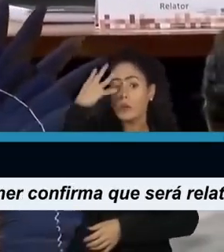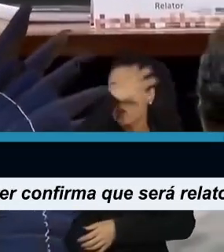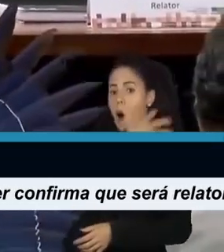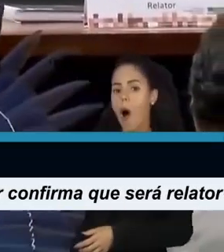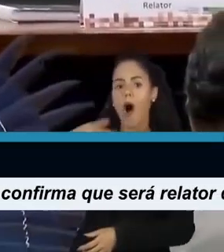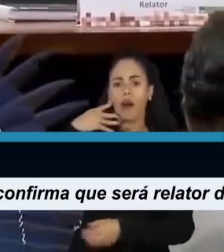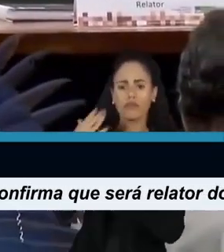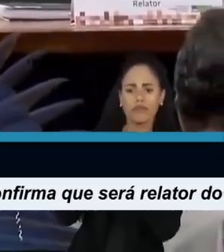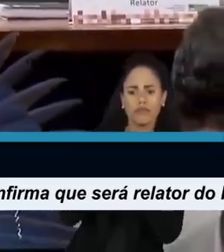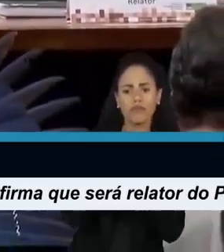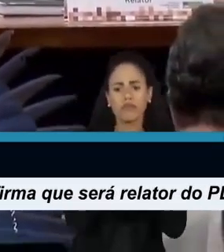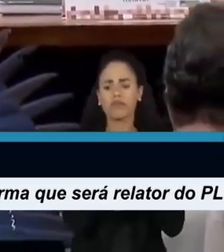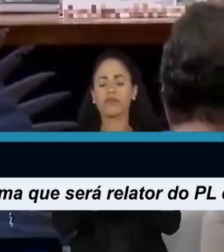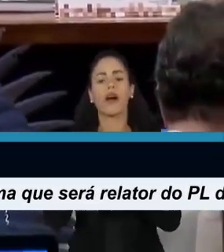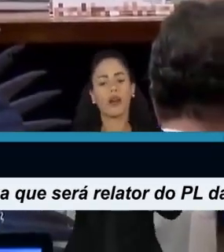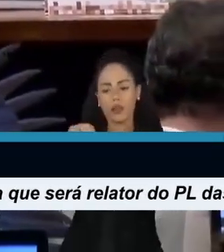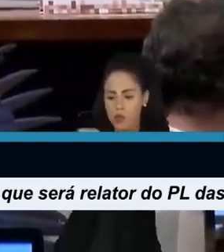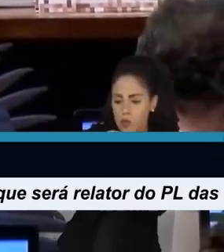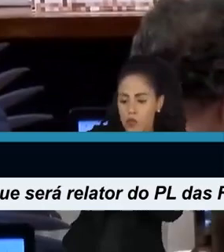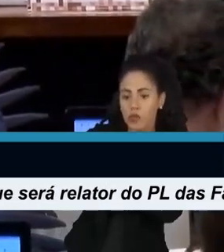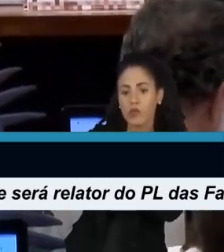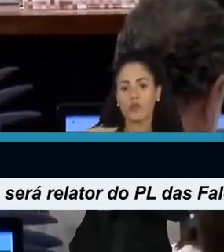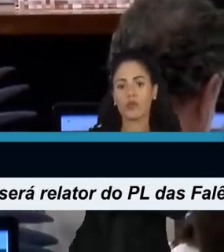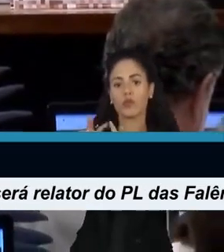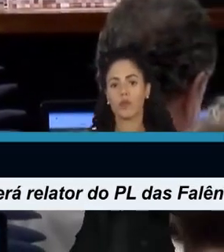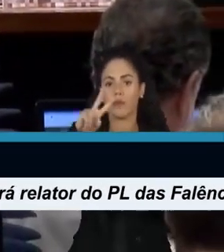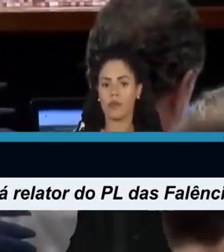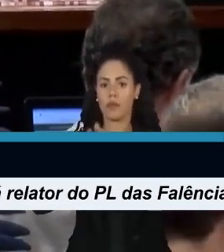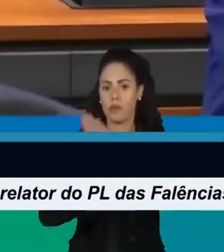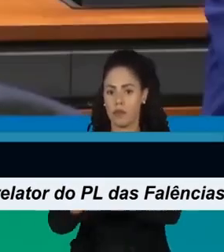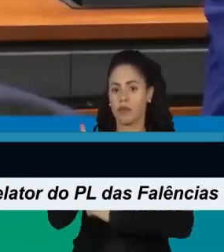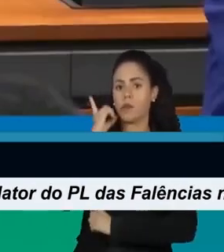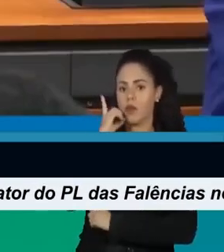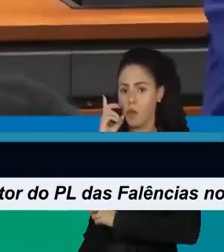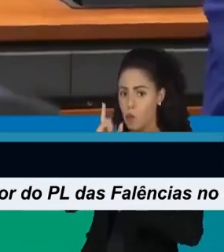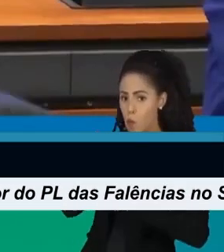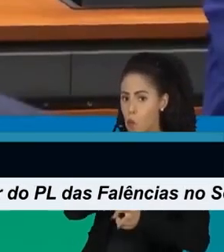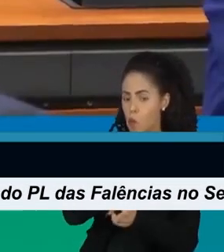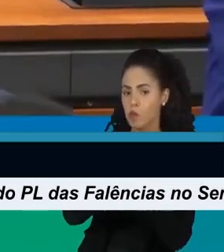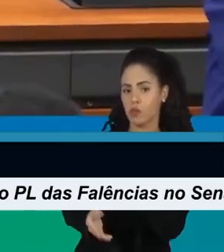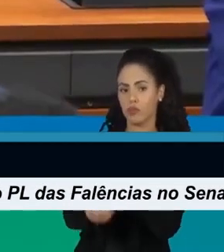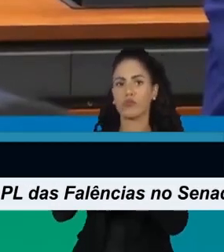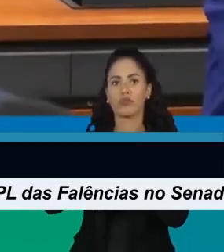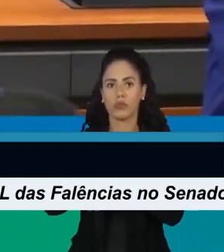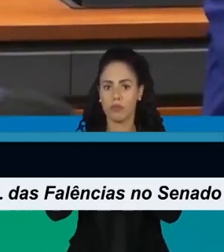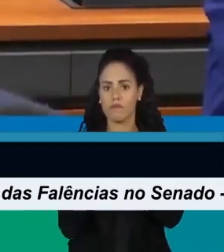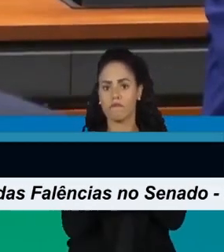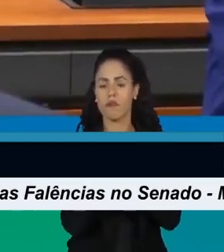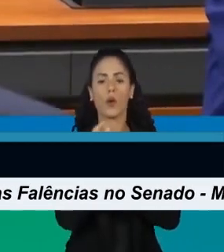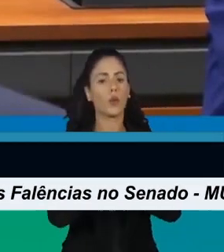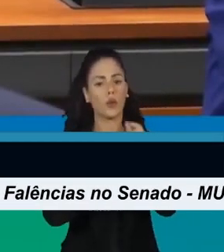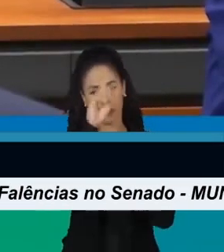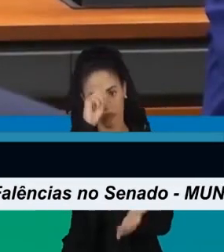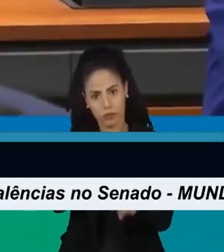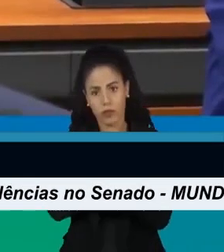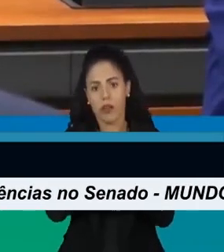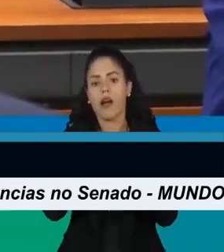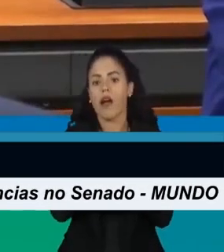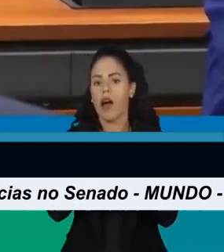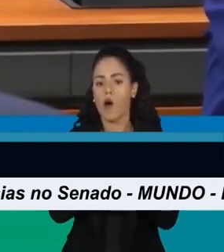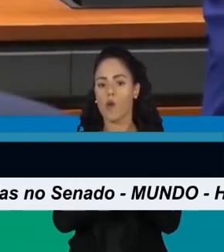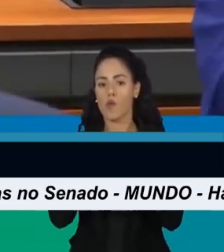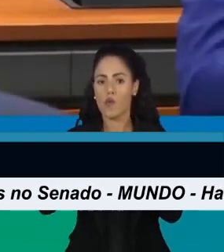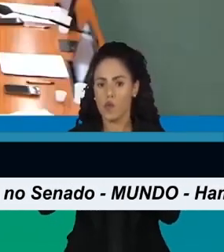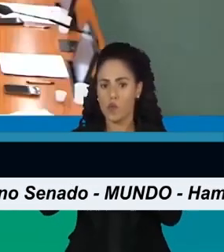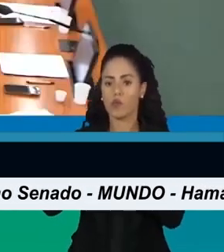4 horas. E focou na constitucionalidade da prisão do deputado. Parte da oposição afirma que a decisão da primeira turma